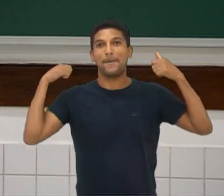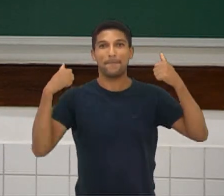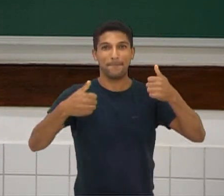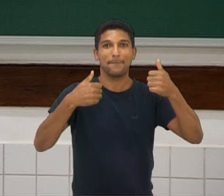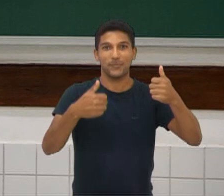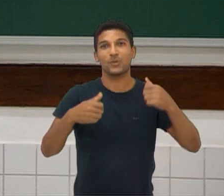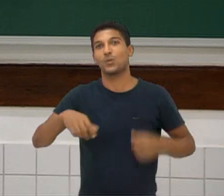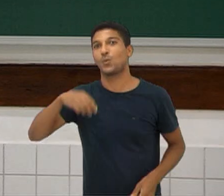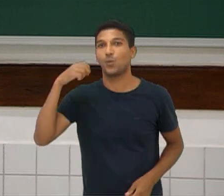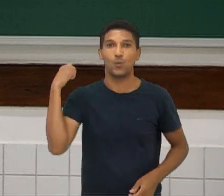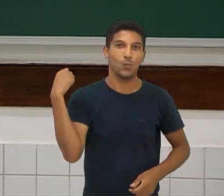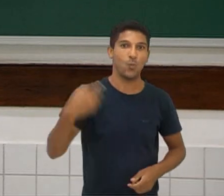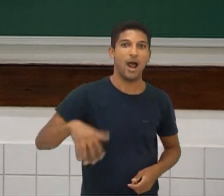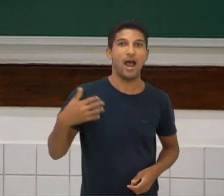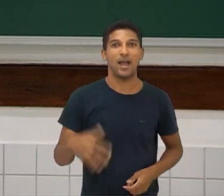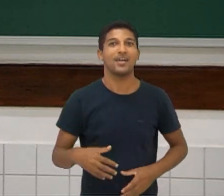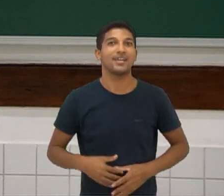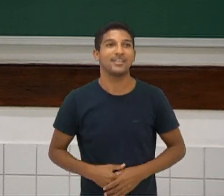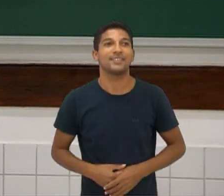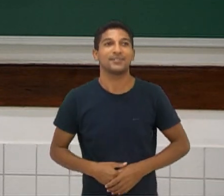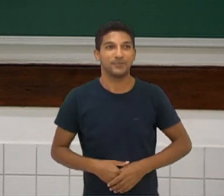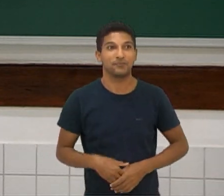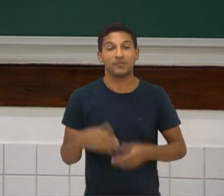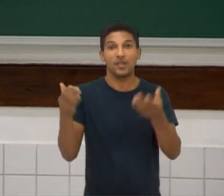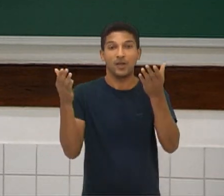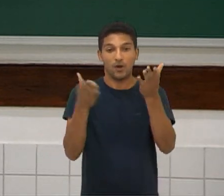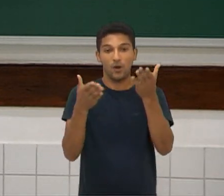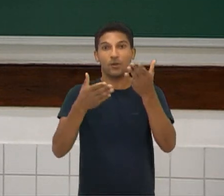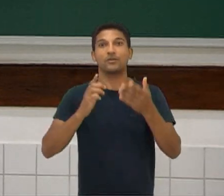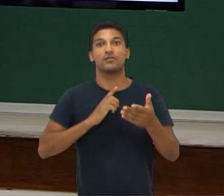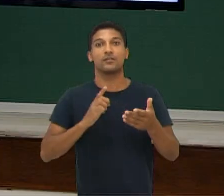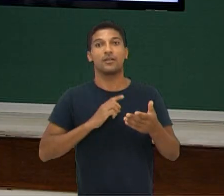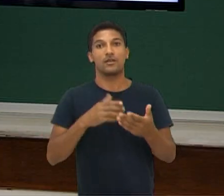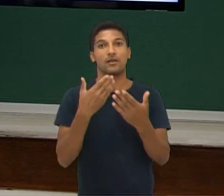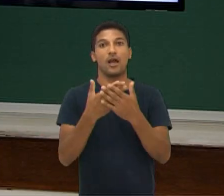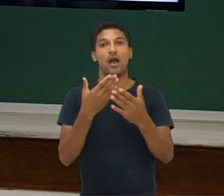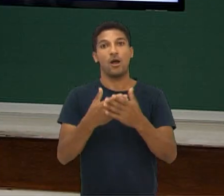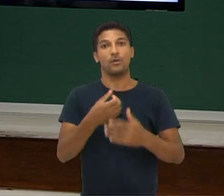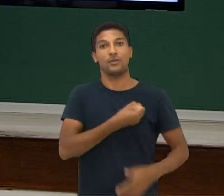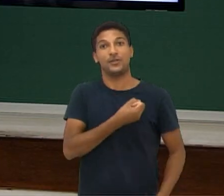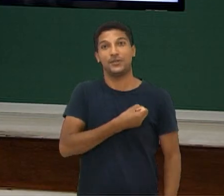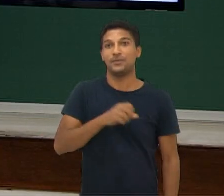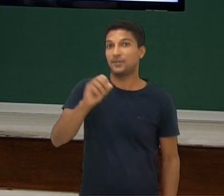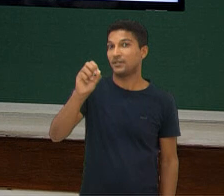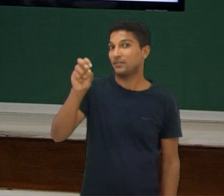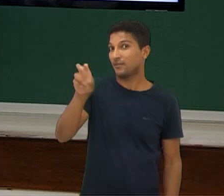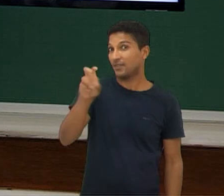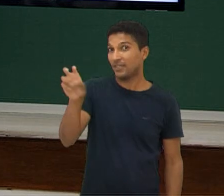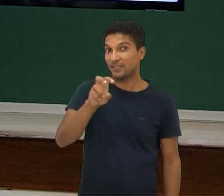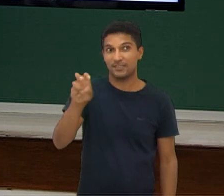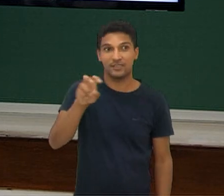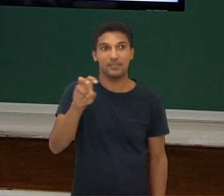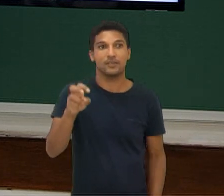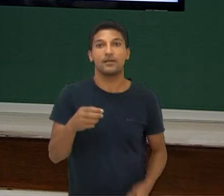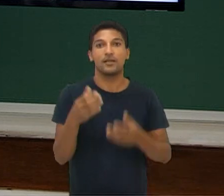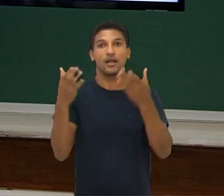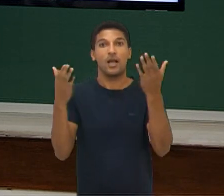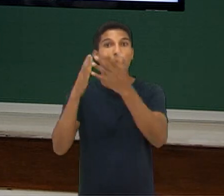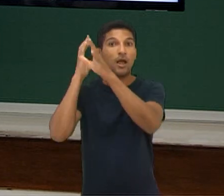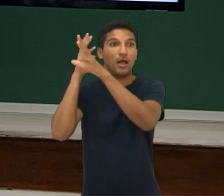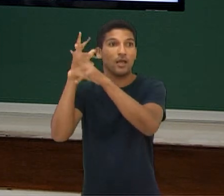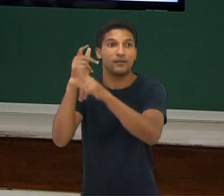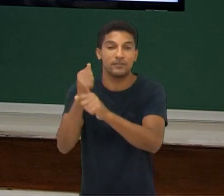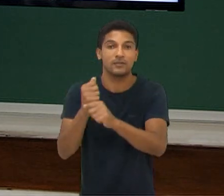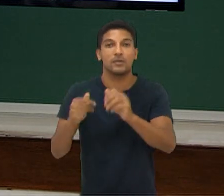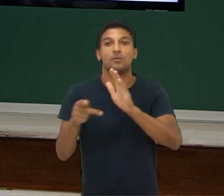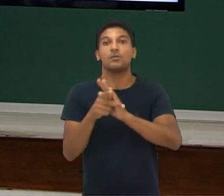show! Yahoo! Vamos lá então, porque hoje nós estamos na aula de número 55. Vamos fazer uma retomada